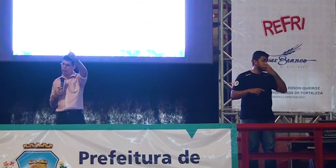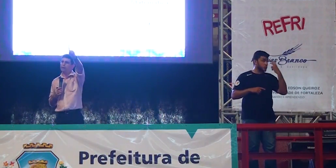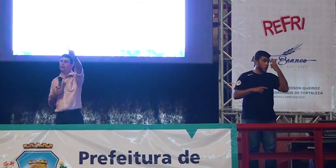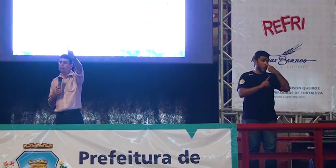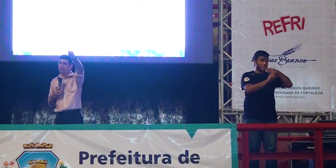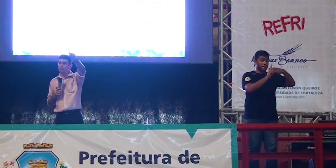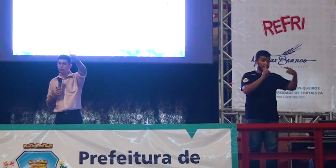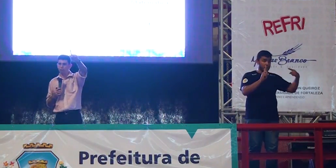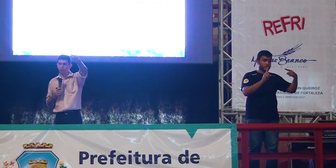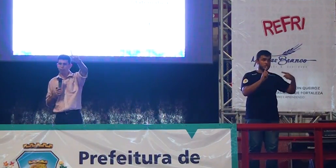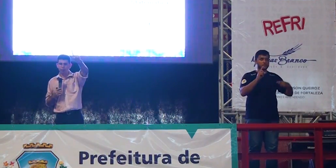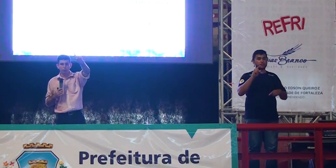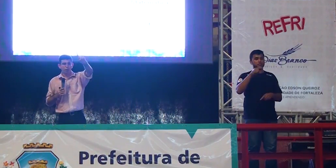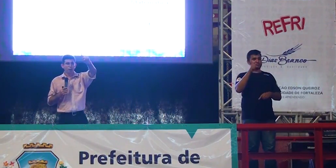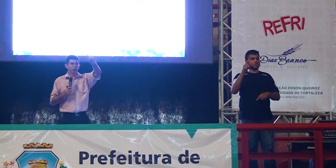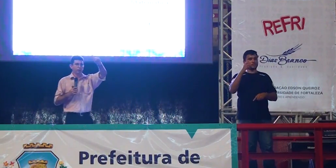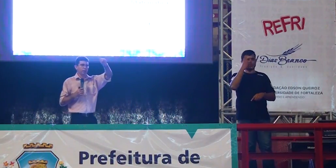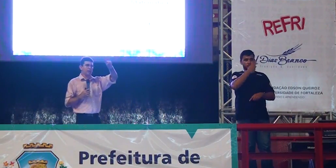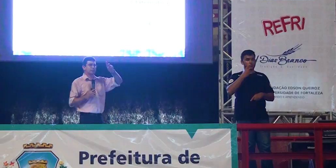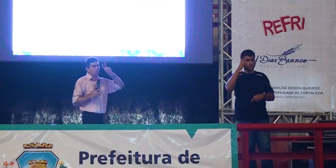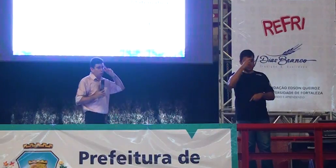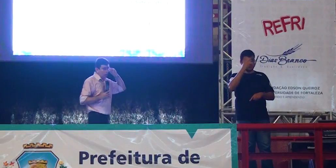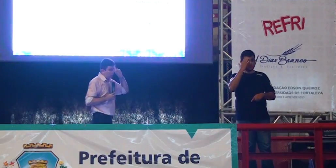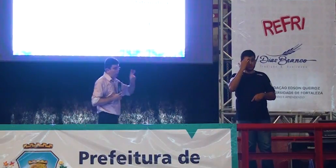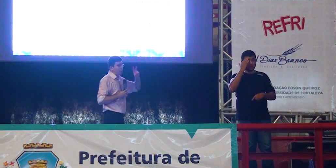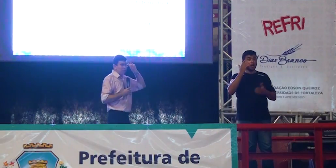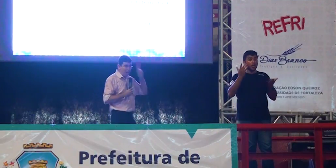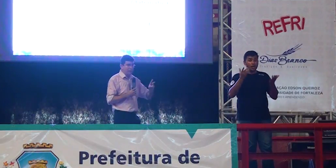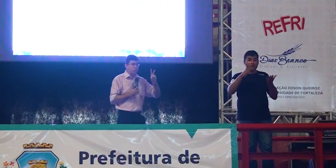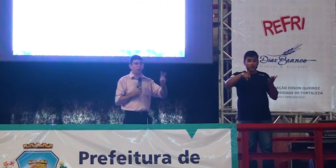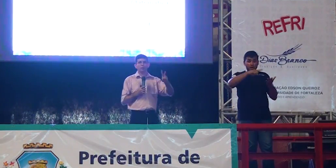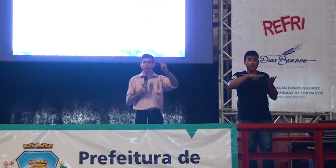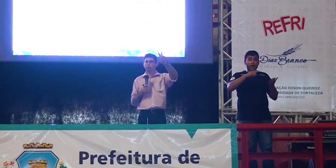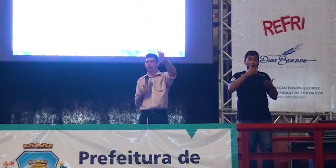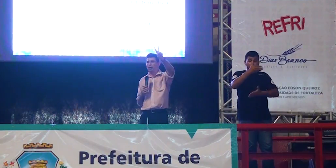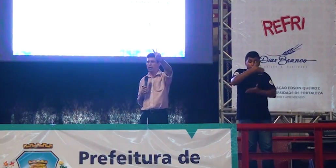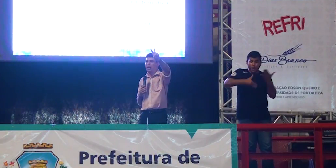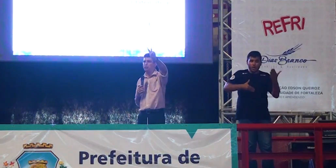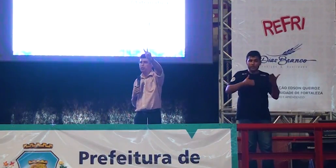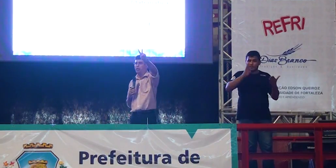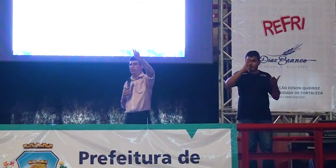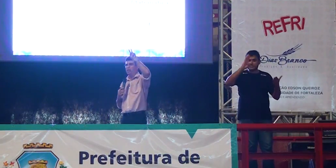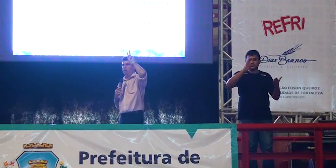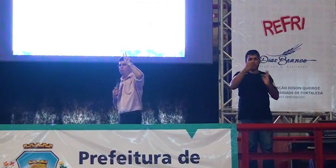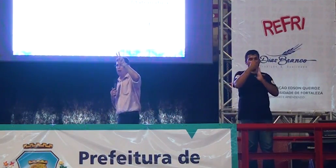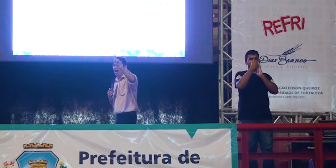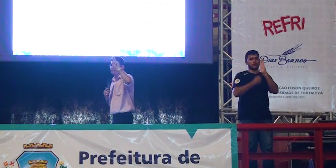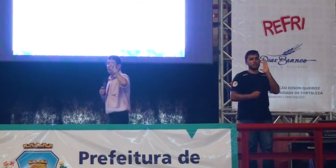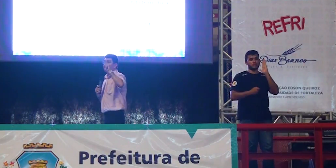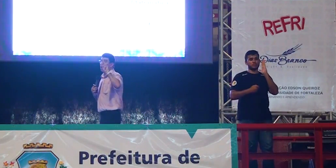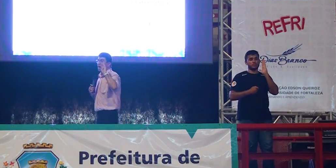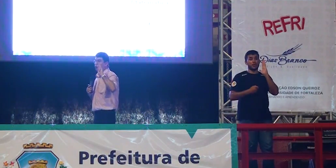importante do Enem é a de redação. E a segunda prova mais importante do Enem é a de